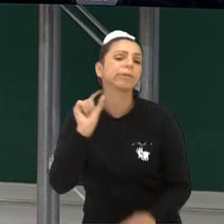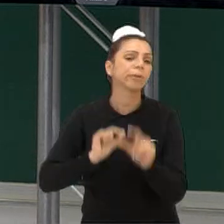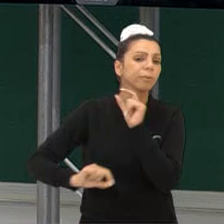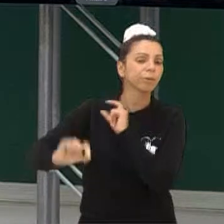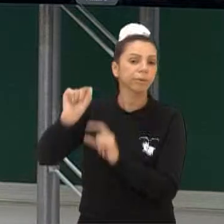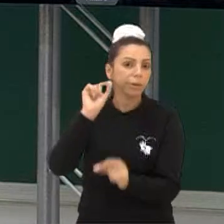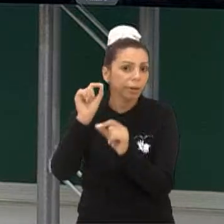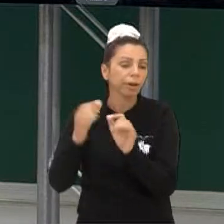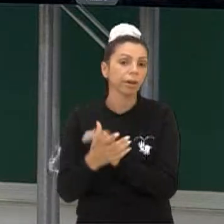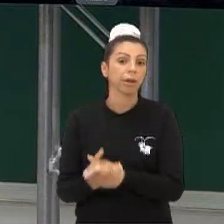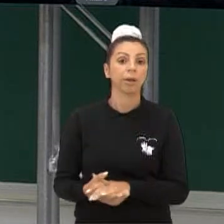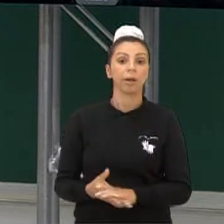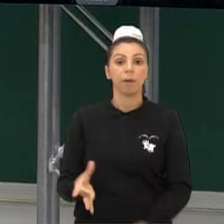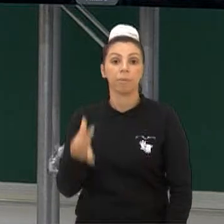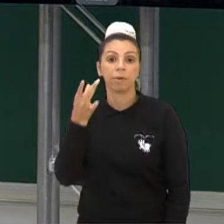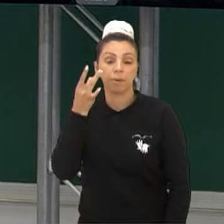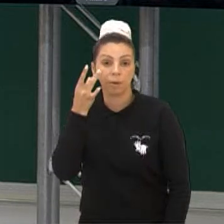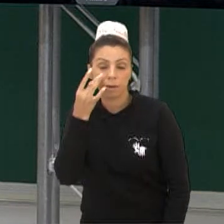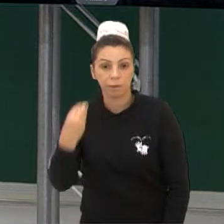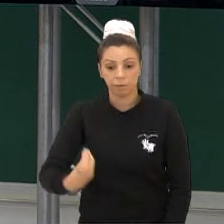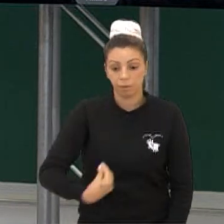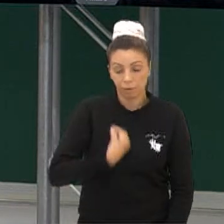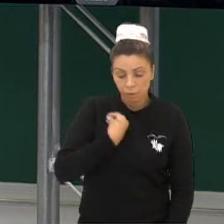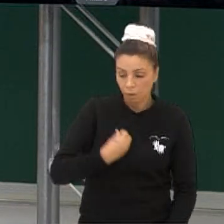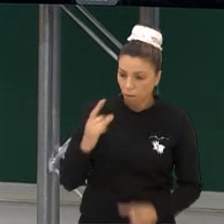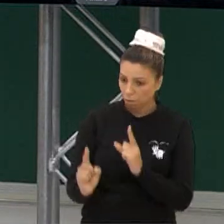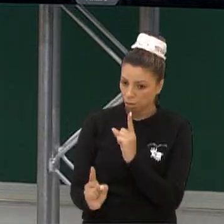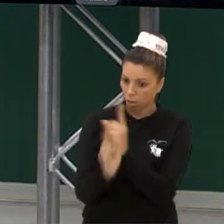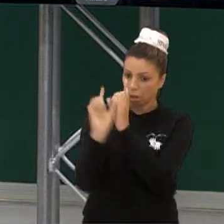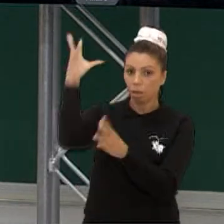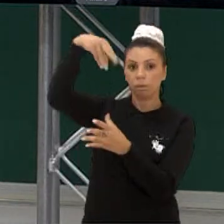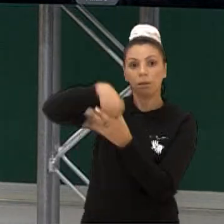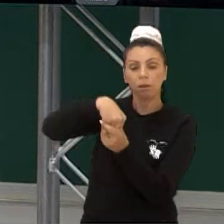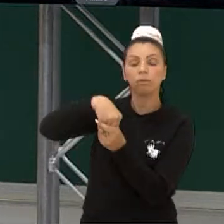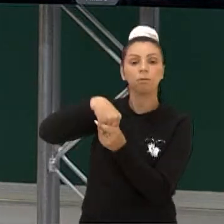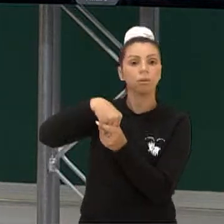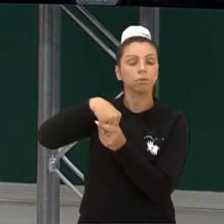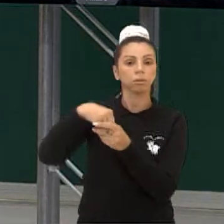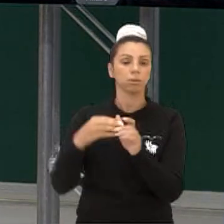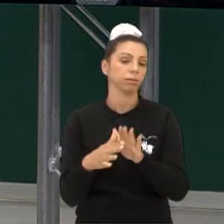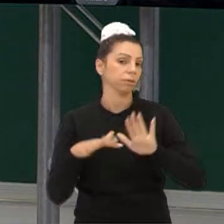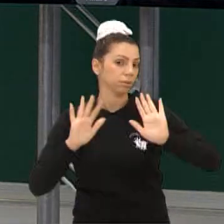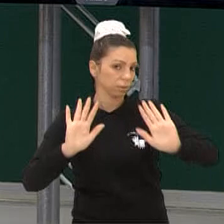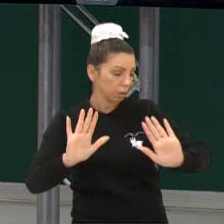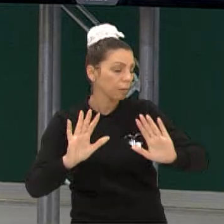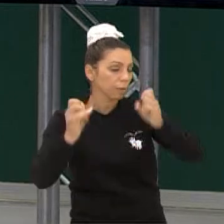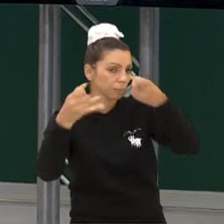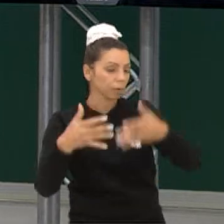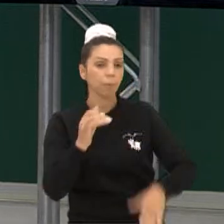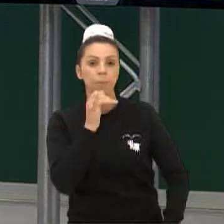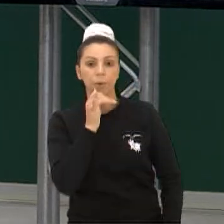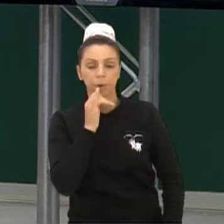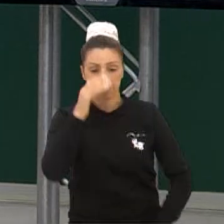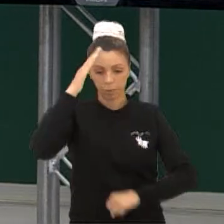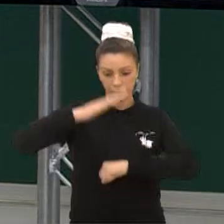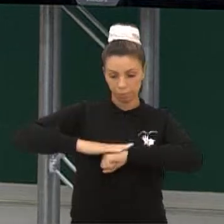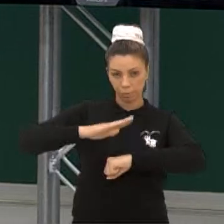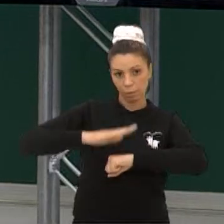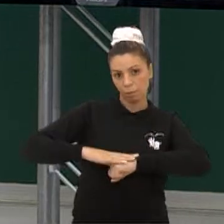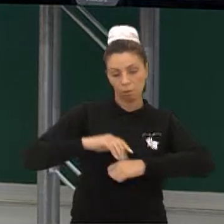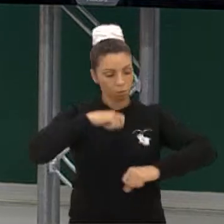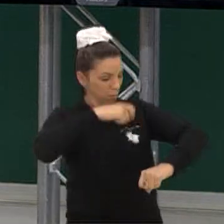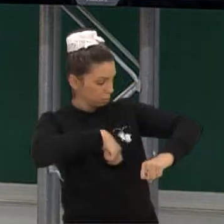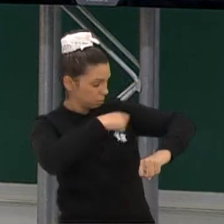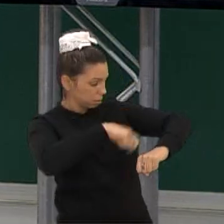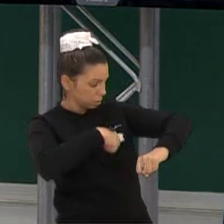realidade feita para você ter uma descoberta dentro dessa realidade. Então, é a mesma coisa que eu sou um cozinheiro, faço aquele prato maravilhoso,